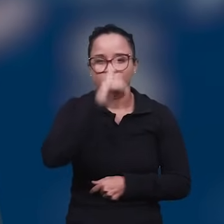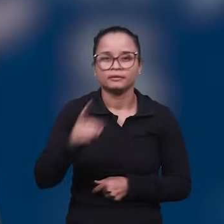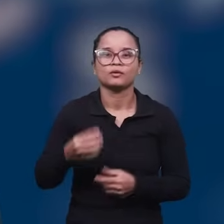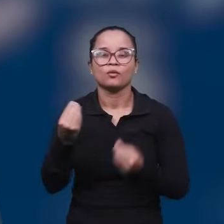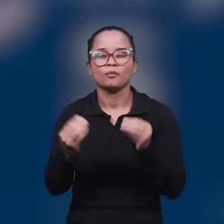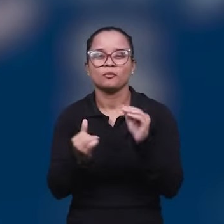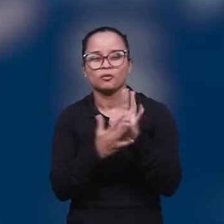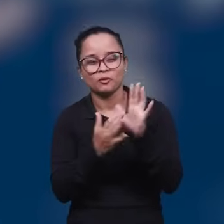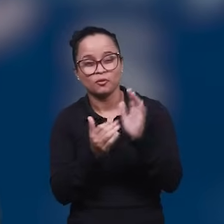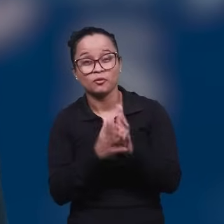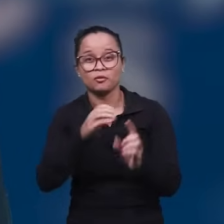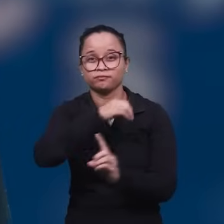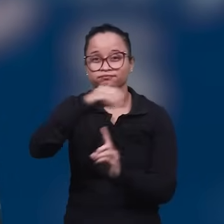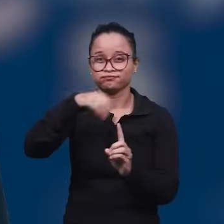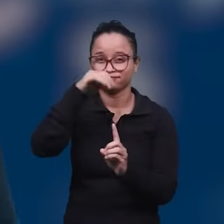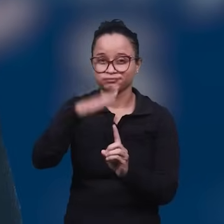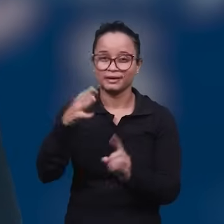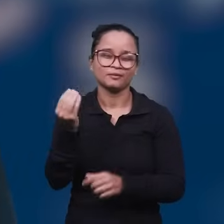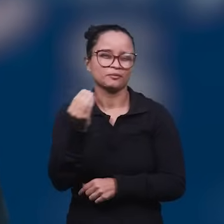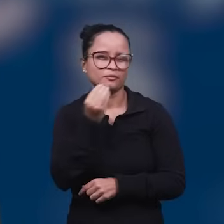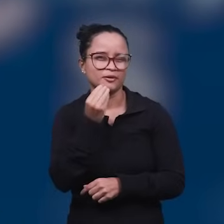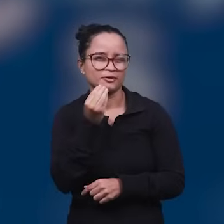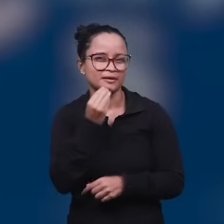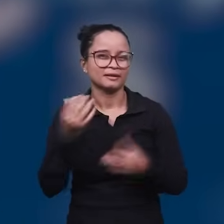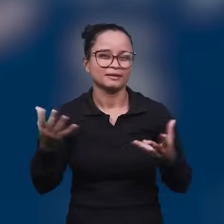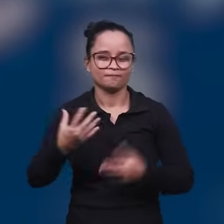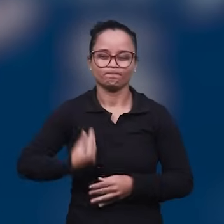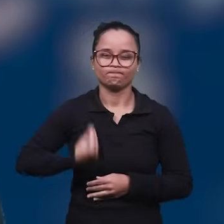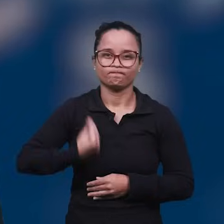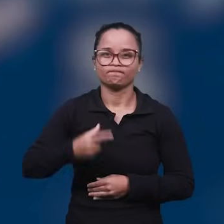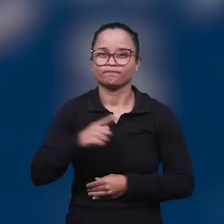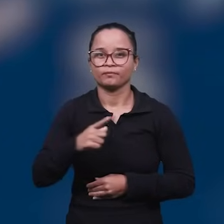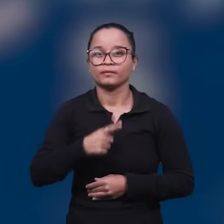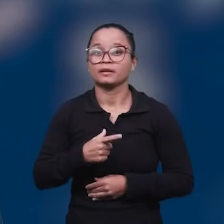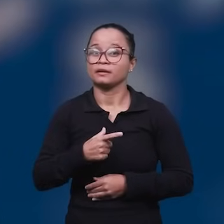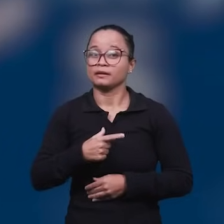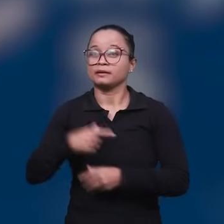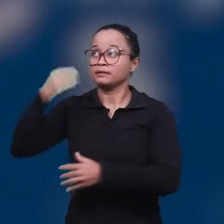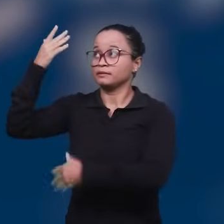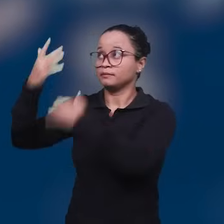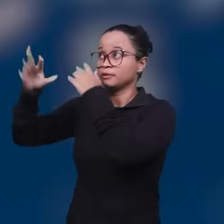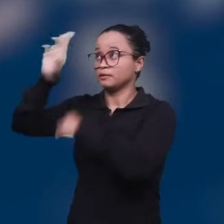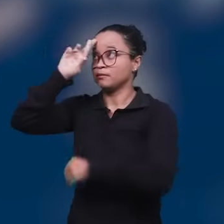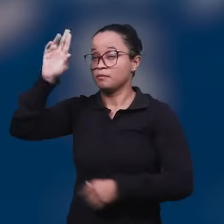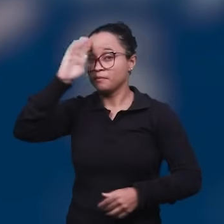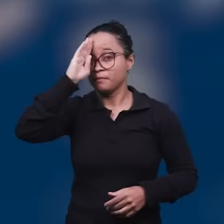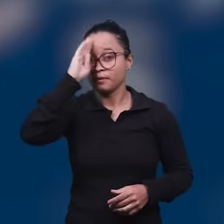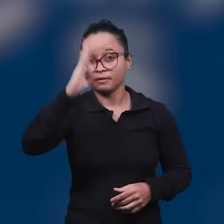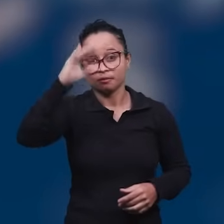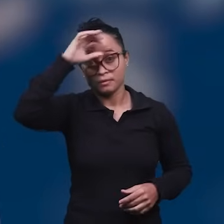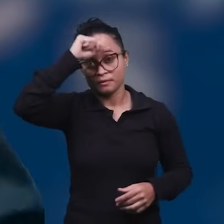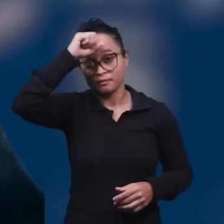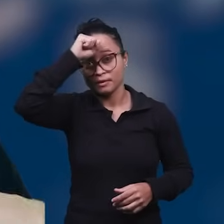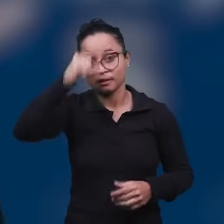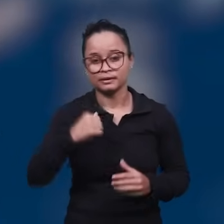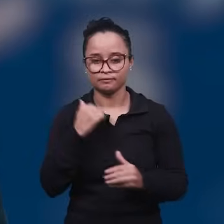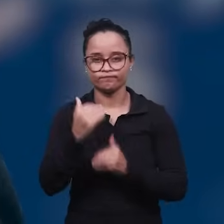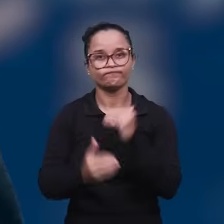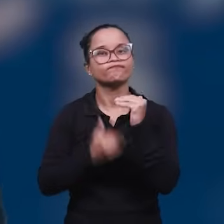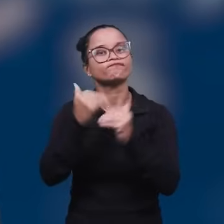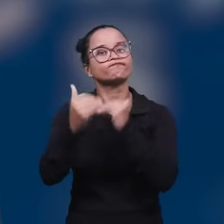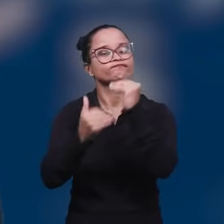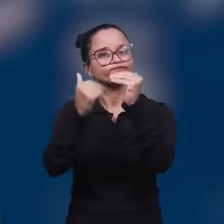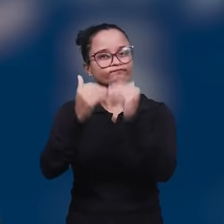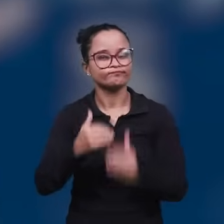presença do Senhor. Principalmente aprendemos mais, nos aperfeiçoarmos mais na glorificação ao nome do Senhor. E as nossas crianças também estão no